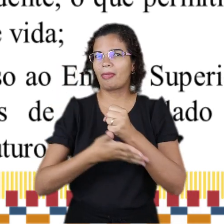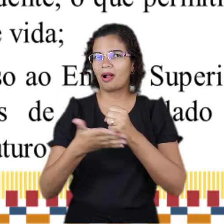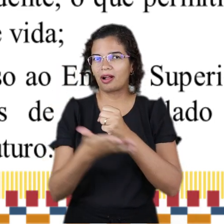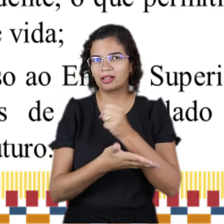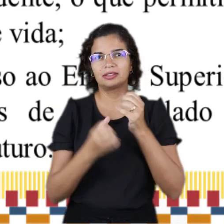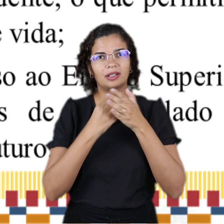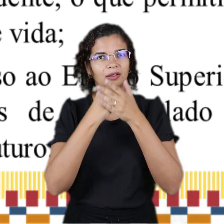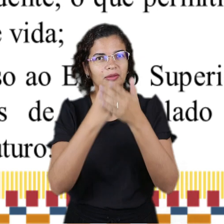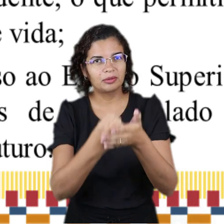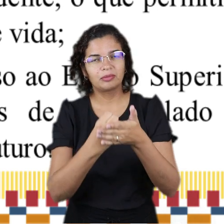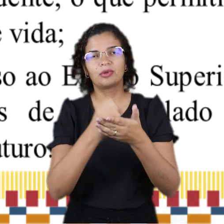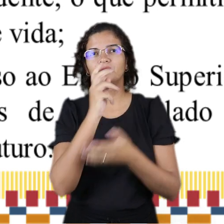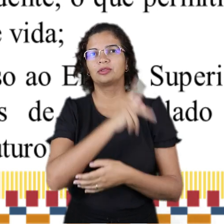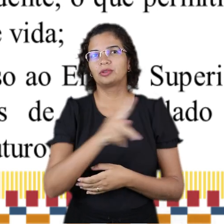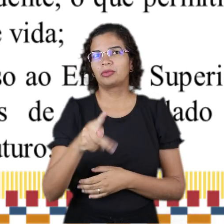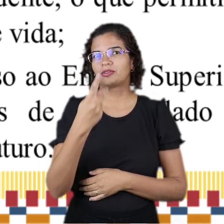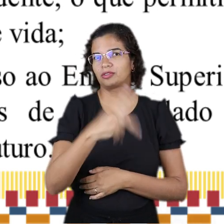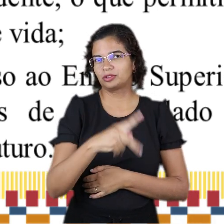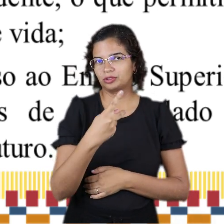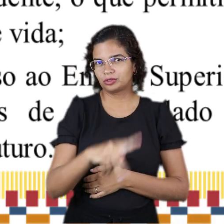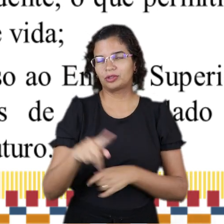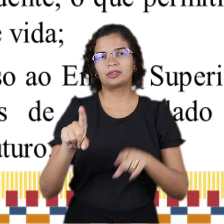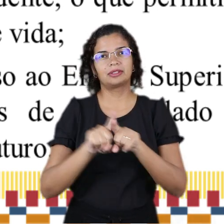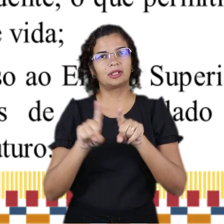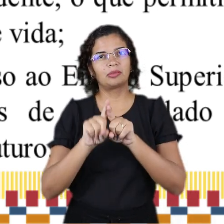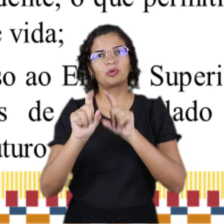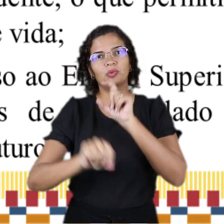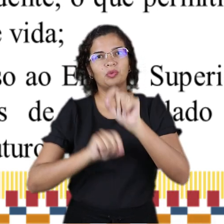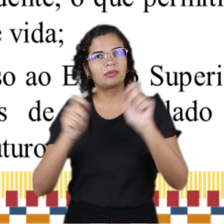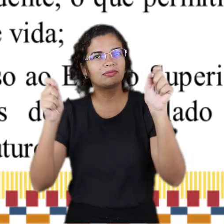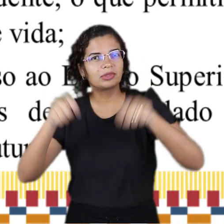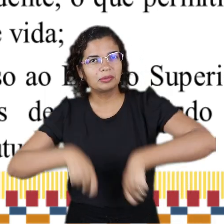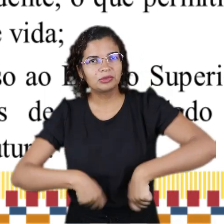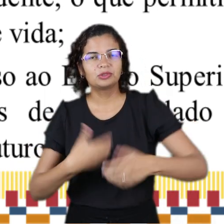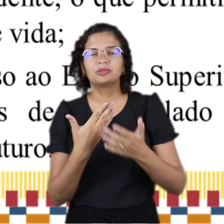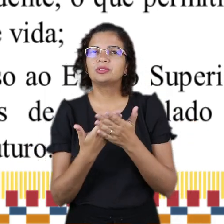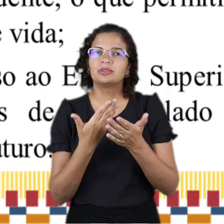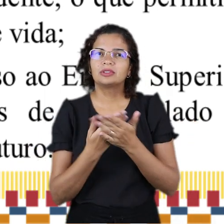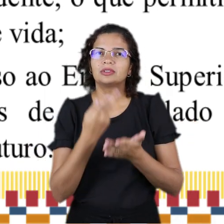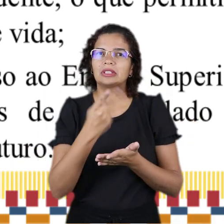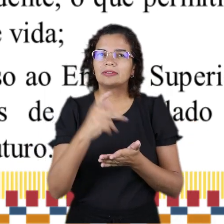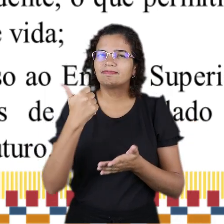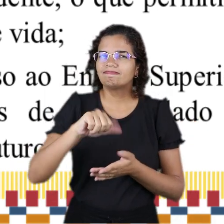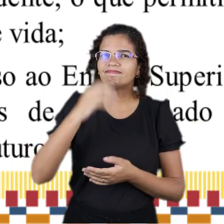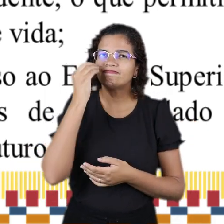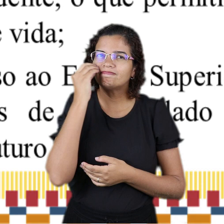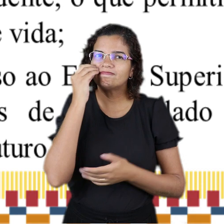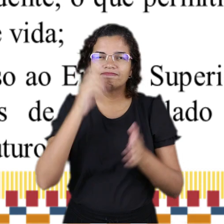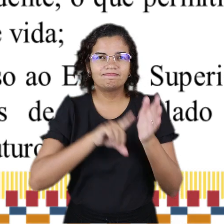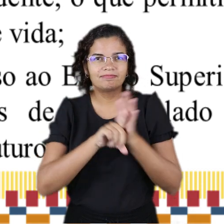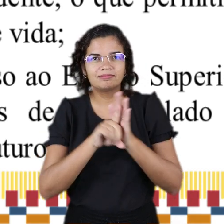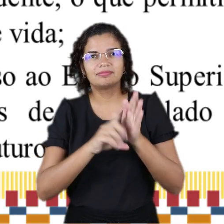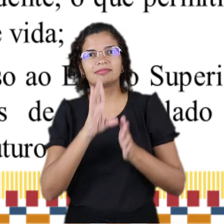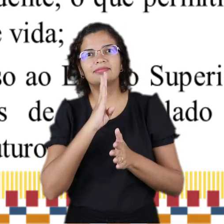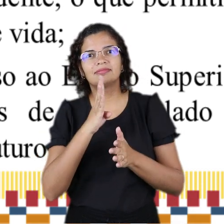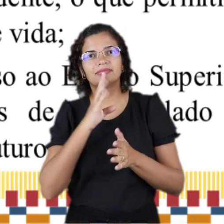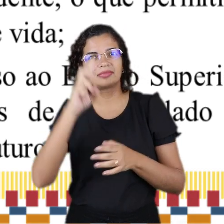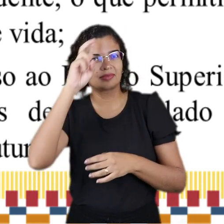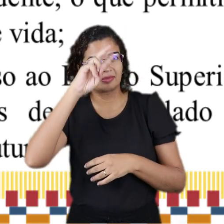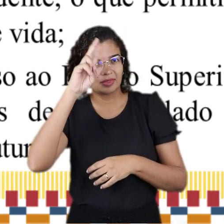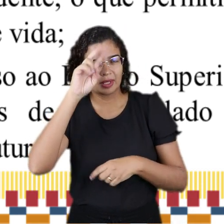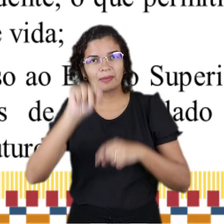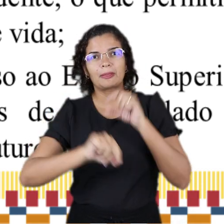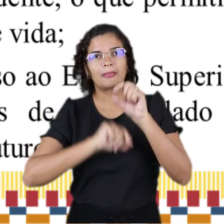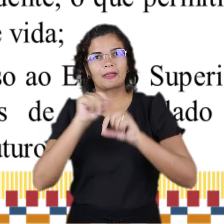permitirá para esse estudante uma análise crítica, reflexiva sobre o seu próprio projeto de vida. E